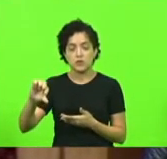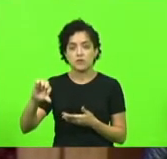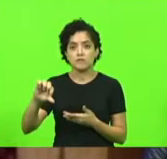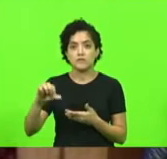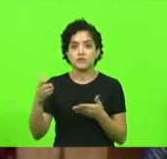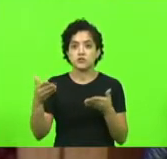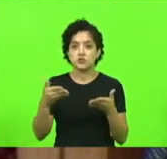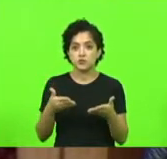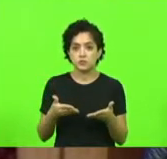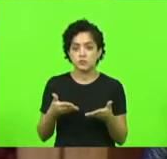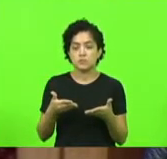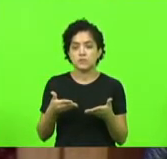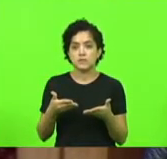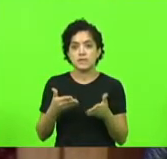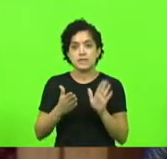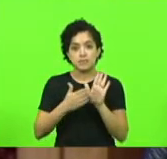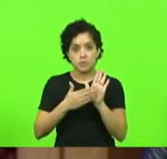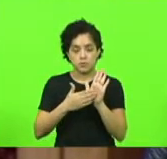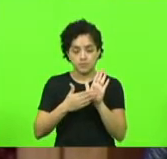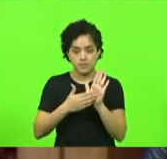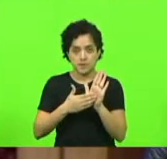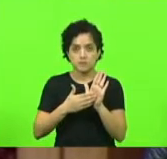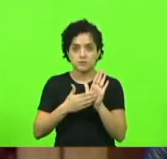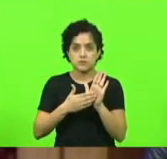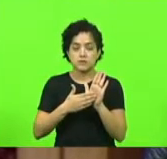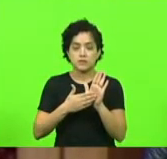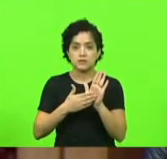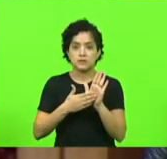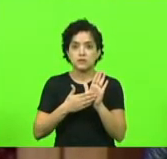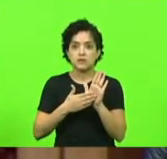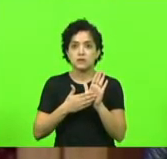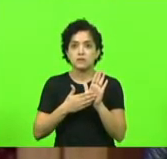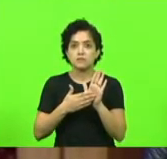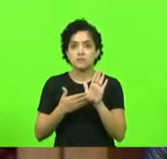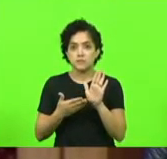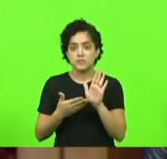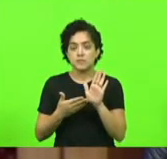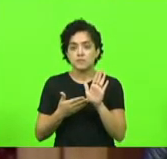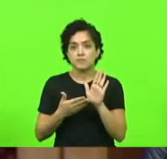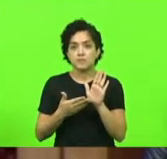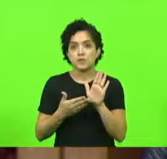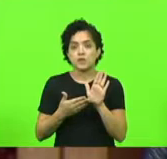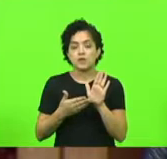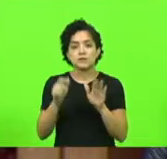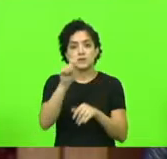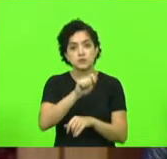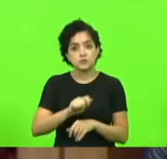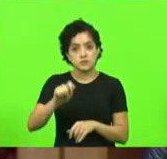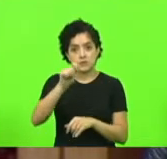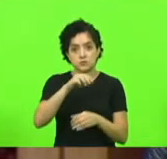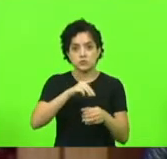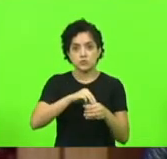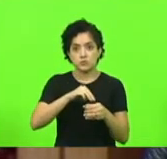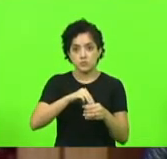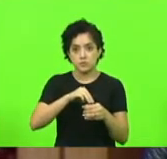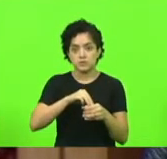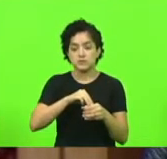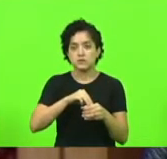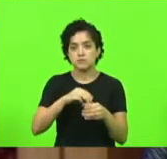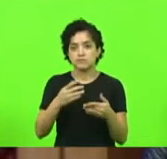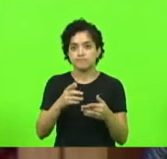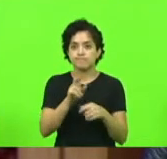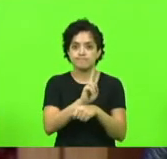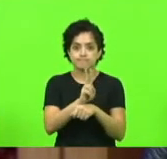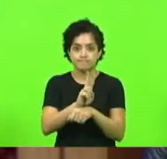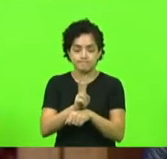2019, que tem como propósito regular a formalização das associações de municípios frente aos órgãos de